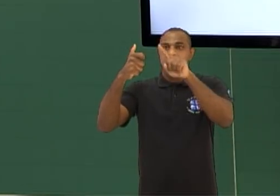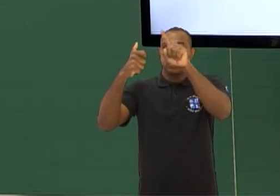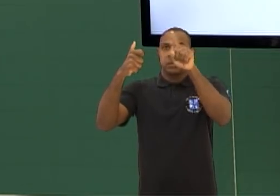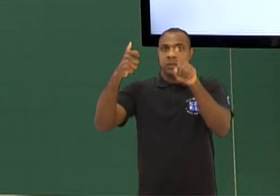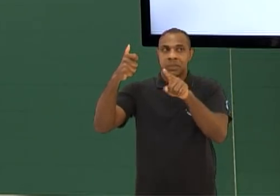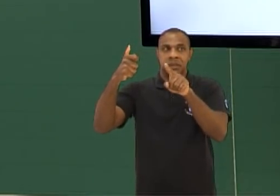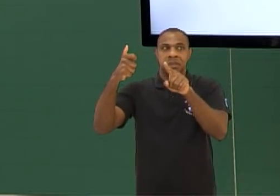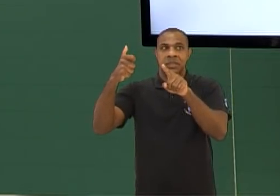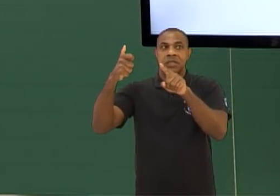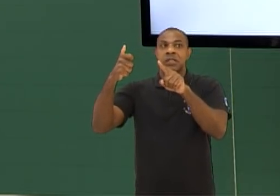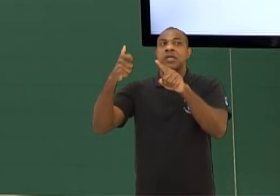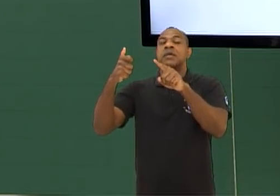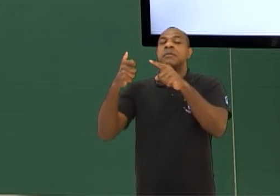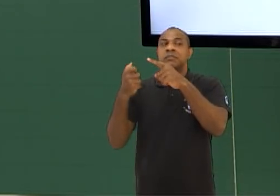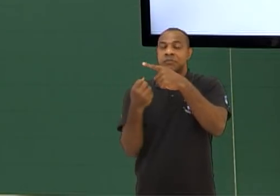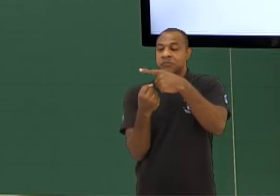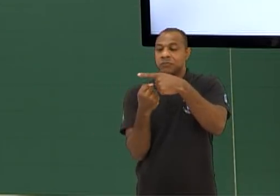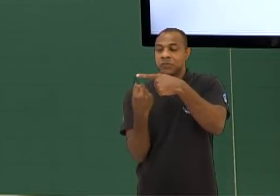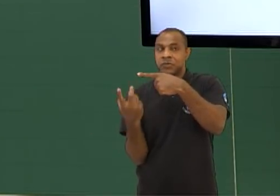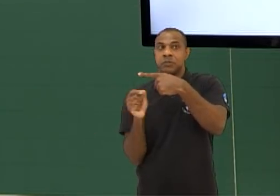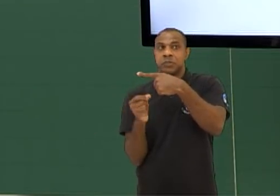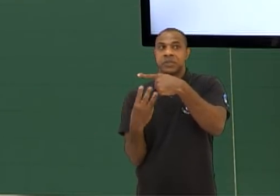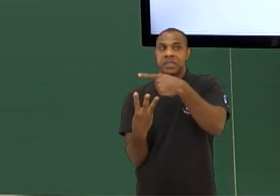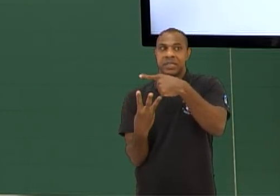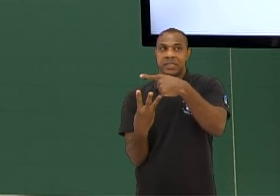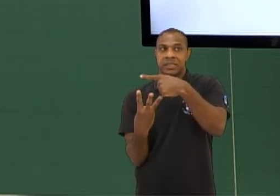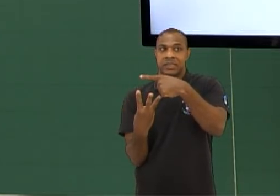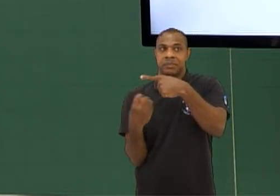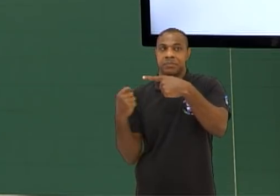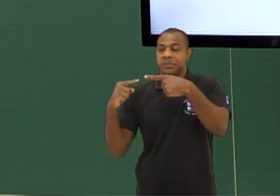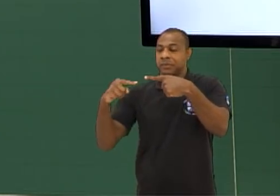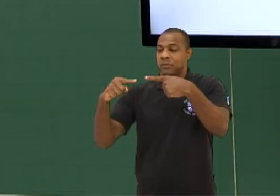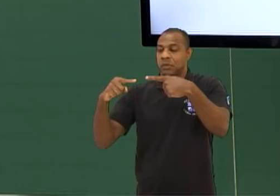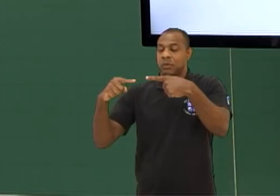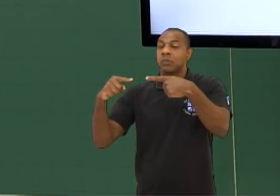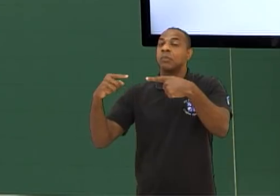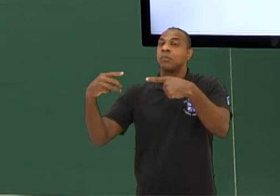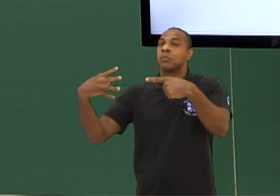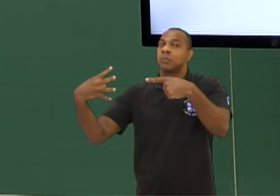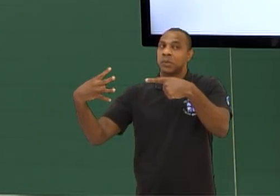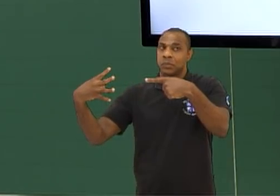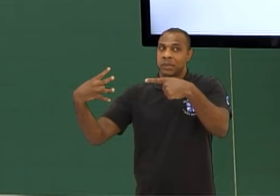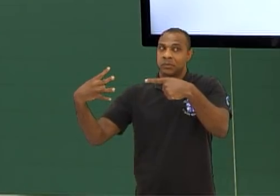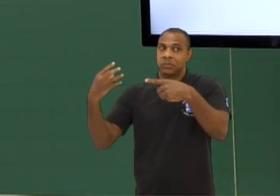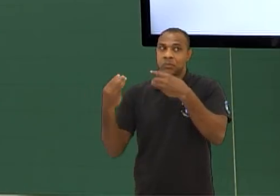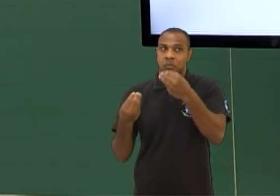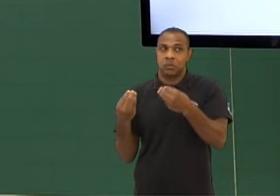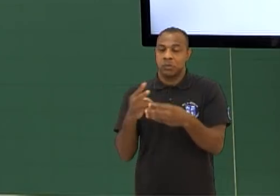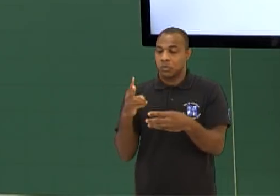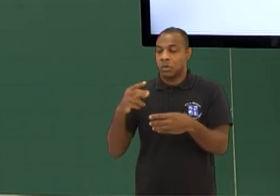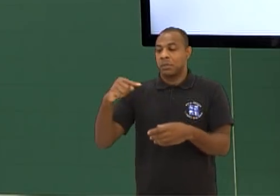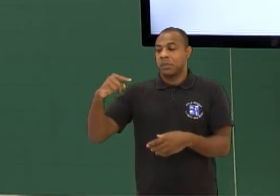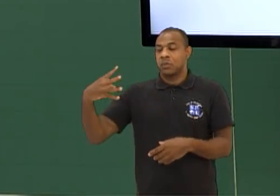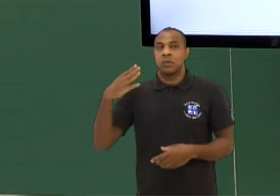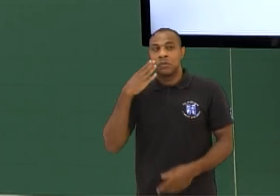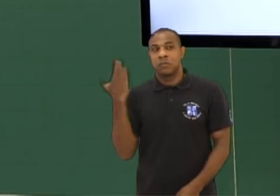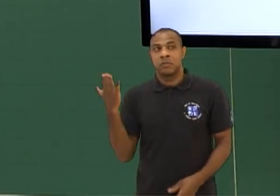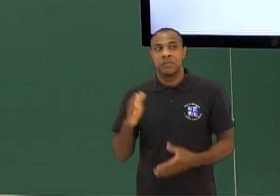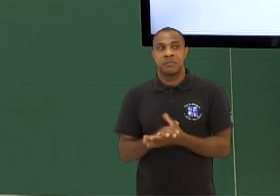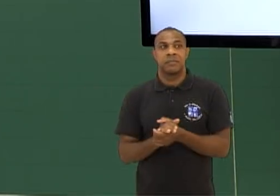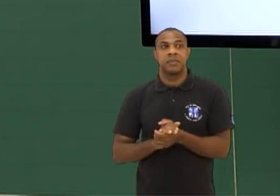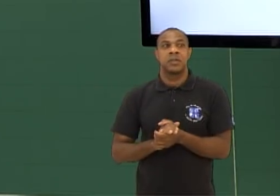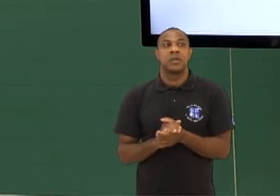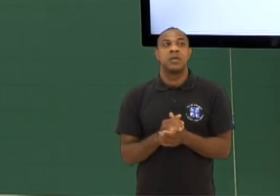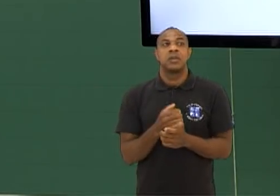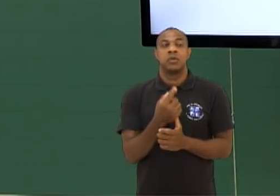Dividido por 3 tem que dar menos 4. Vamos ver se isso é verdade ou é falso? 2 vezes